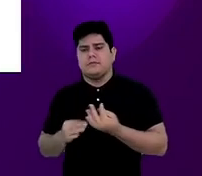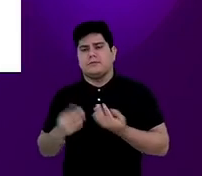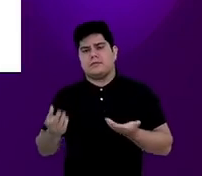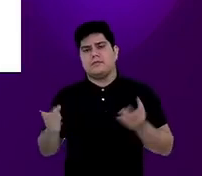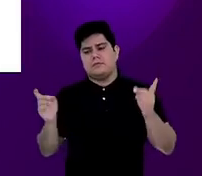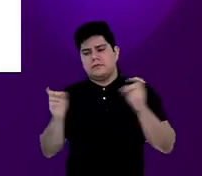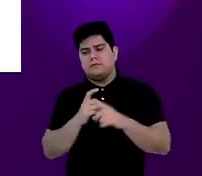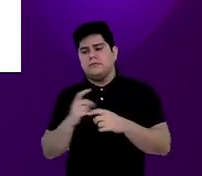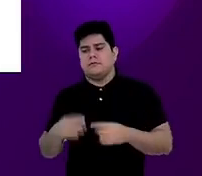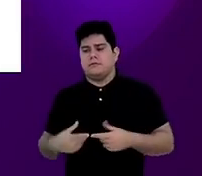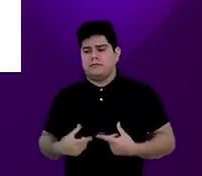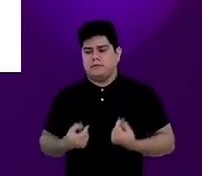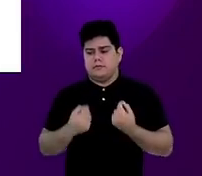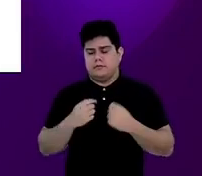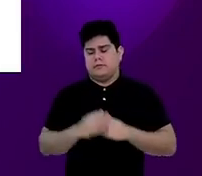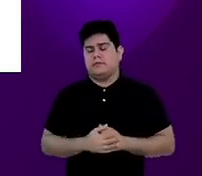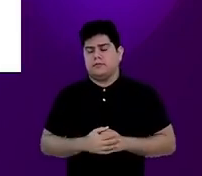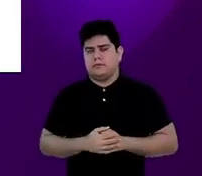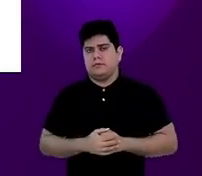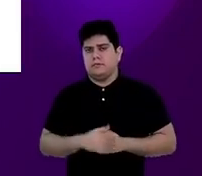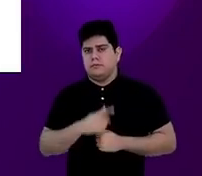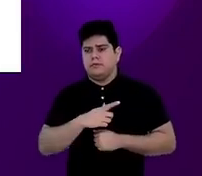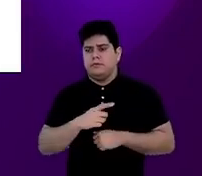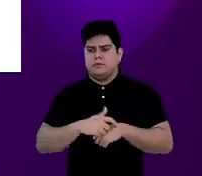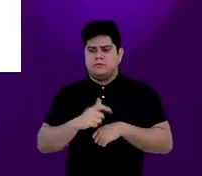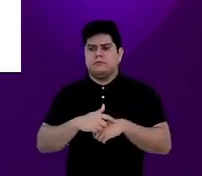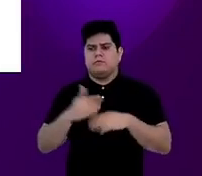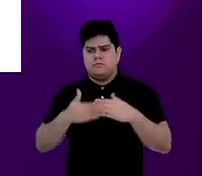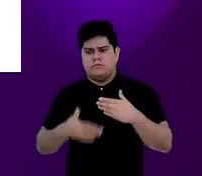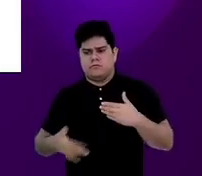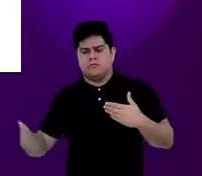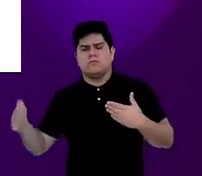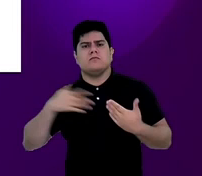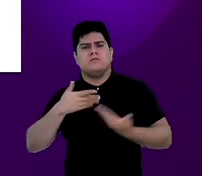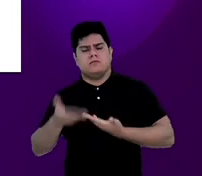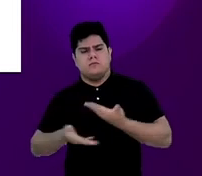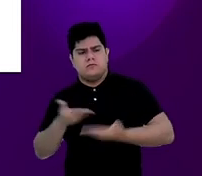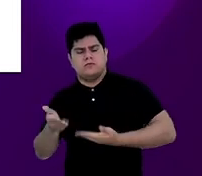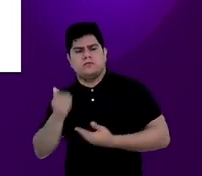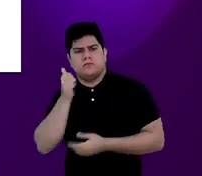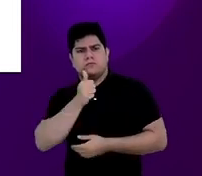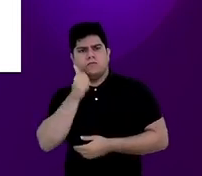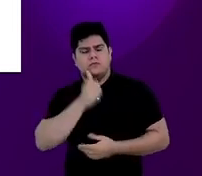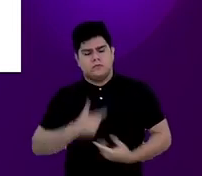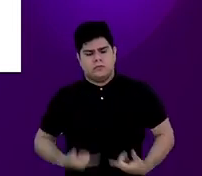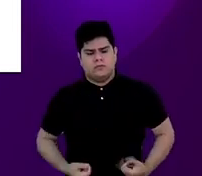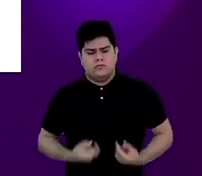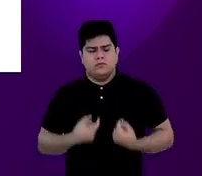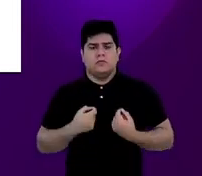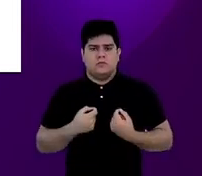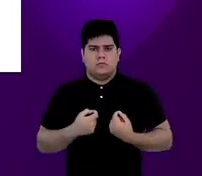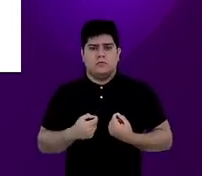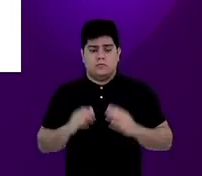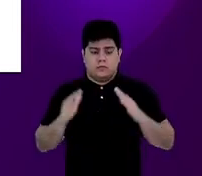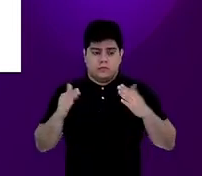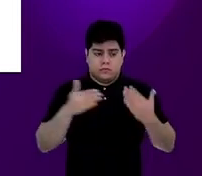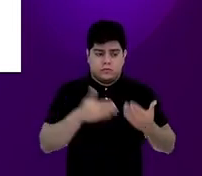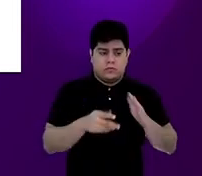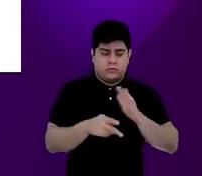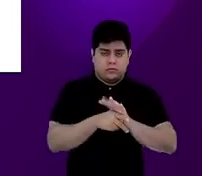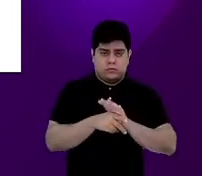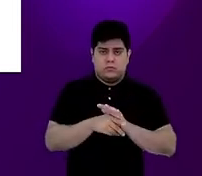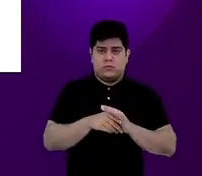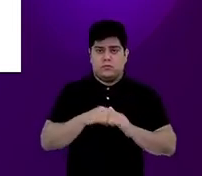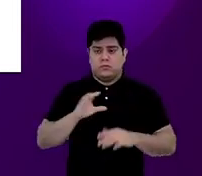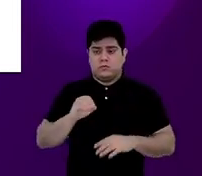diagnóstico oncológico. Então, a gente tem um tempo muito grande ainda para tratar essas mulheres com câncer de colo, e aí especificamente câncer de colo, e a